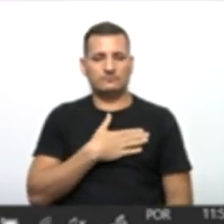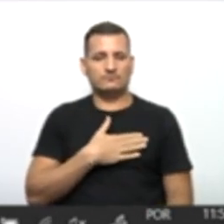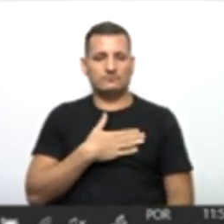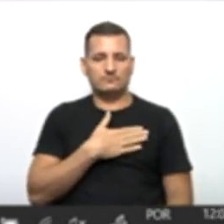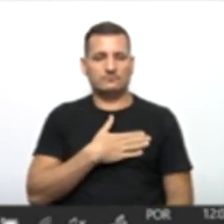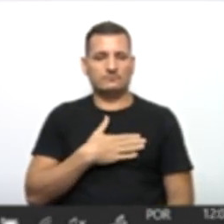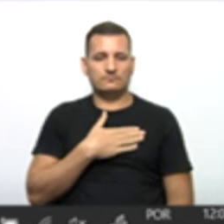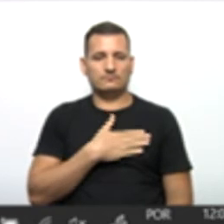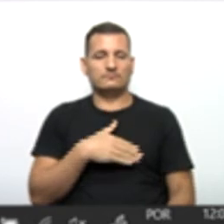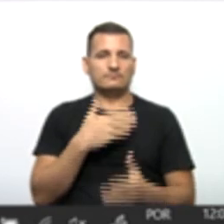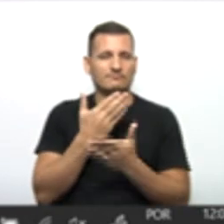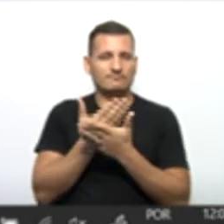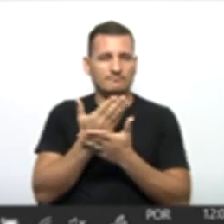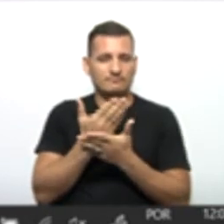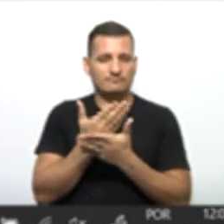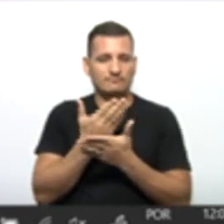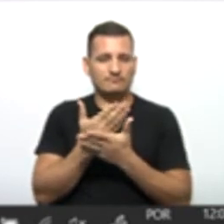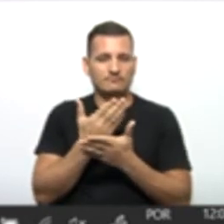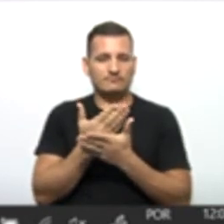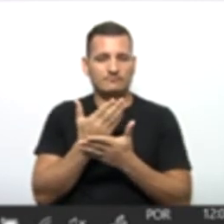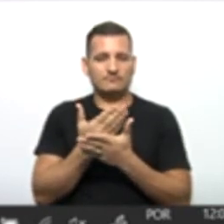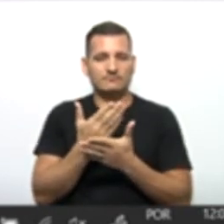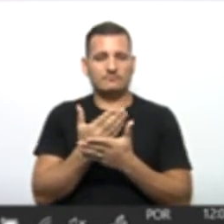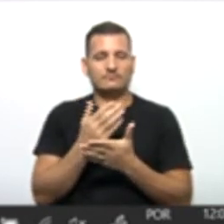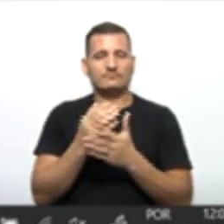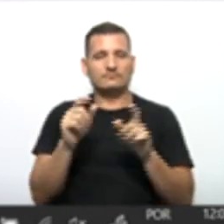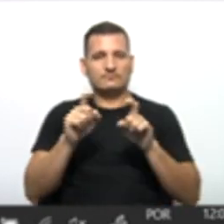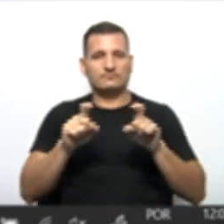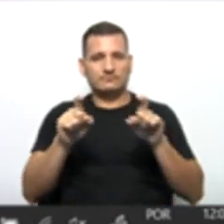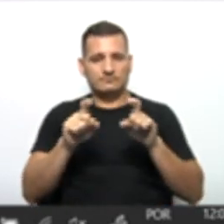da aula de informática